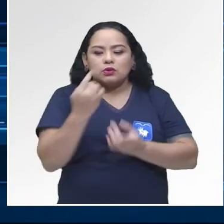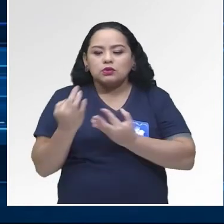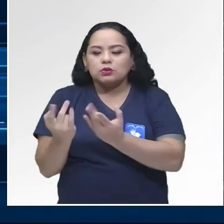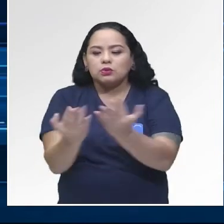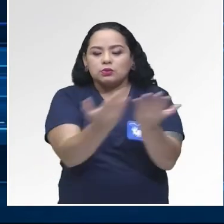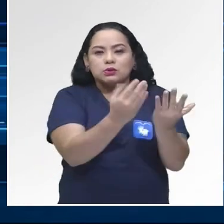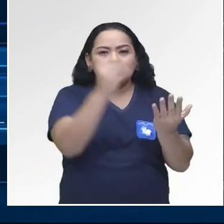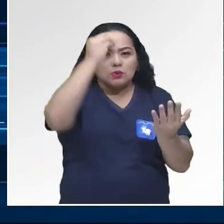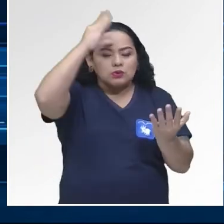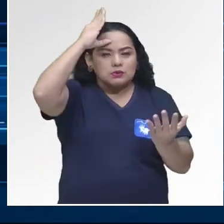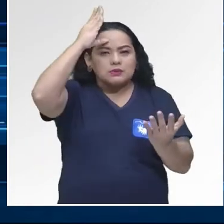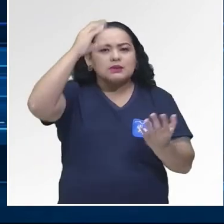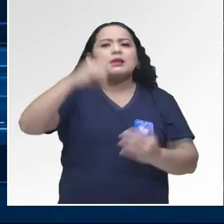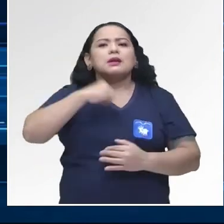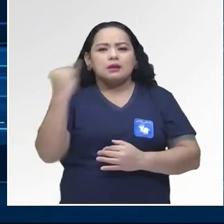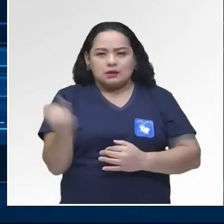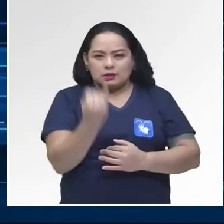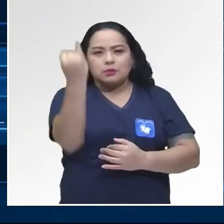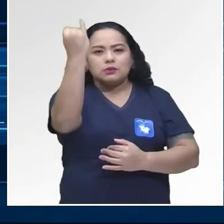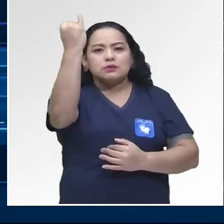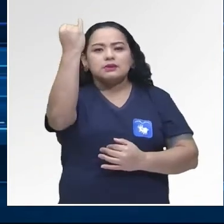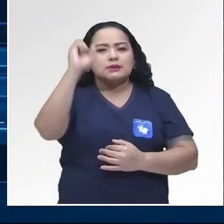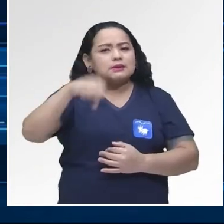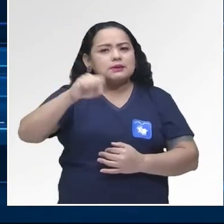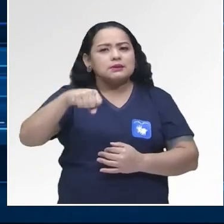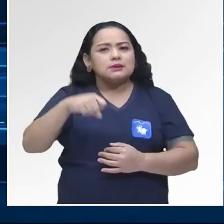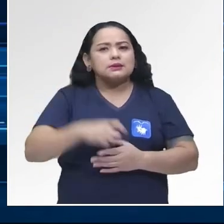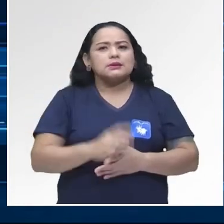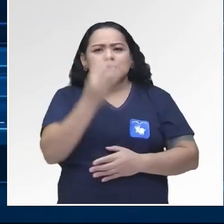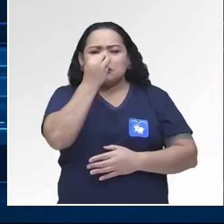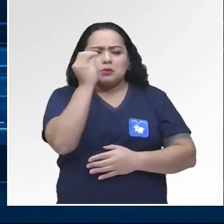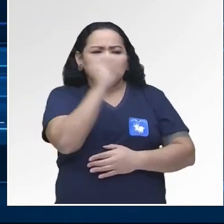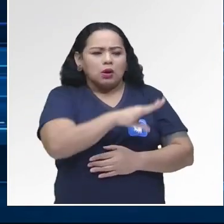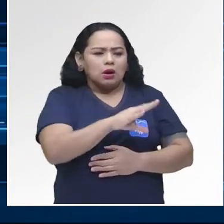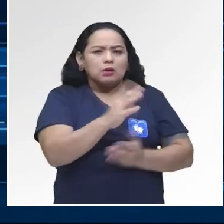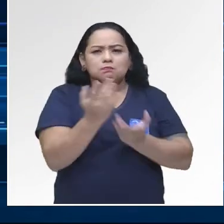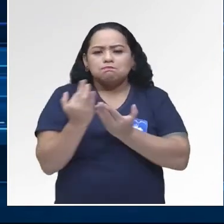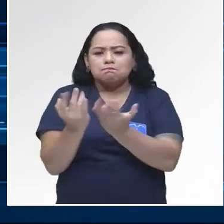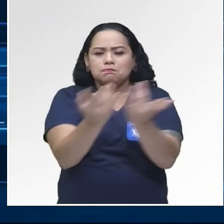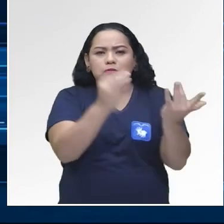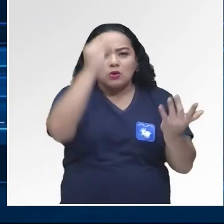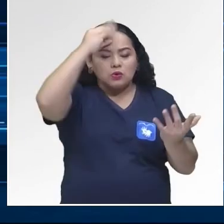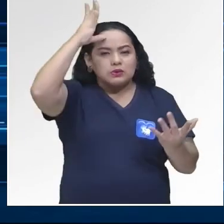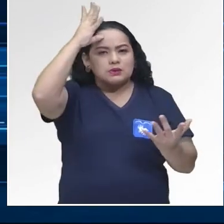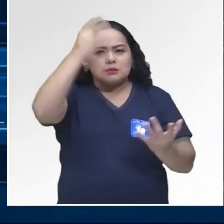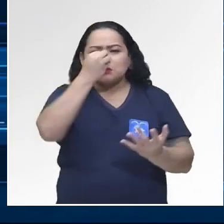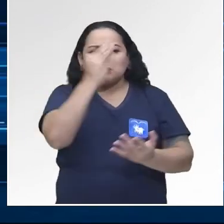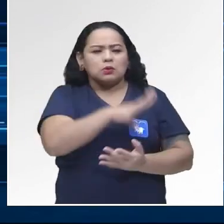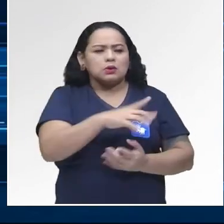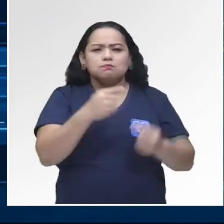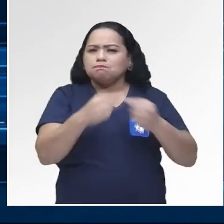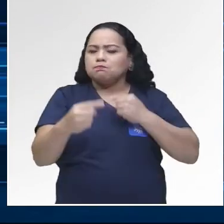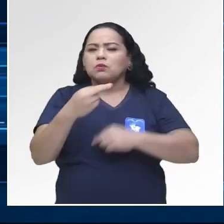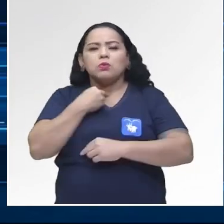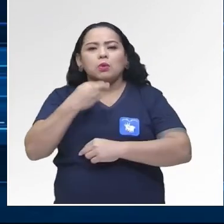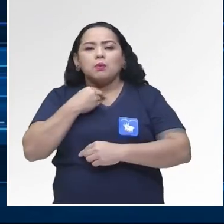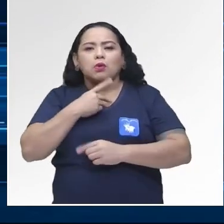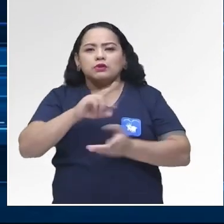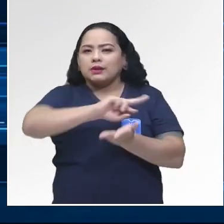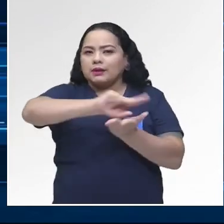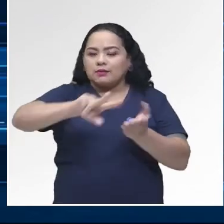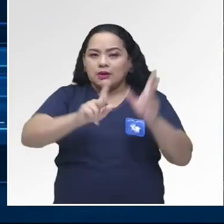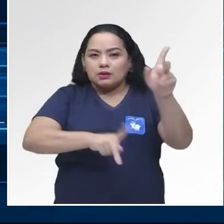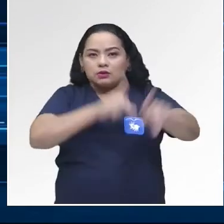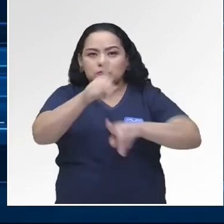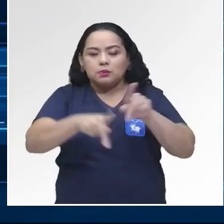muito importante. Nós não podemos desprezar o senso comum, né? Muitos povos e culturas vivem com